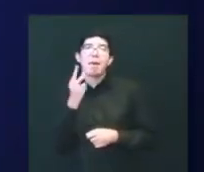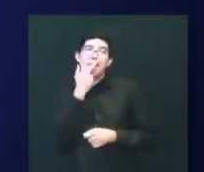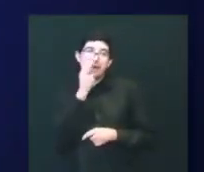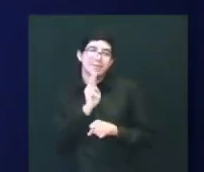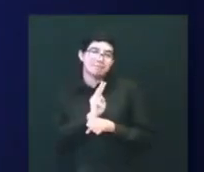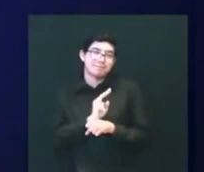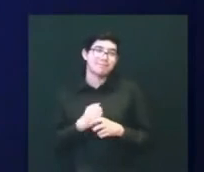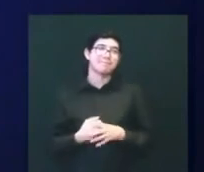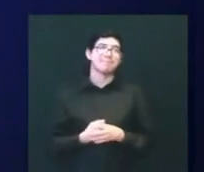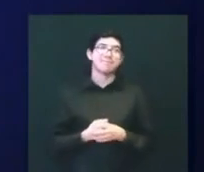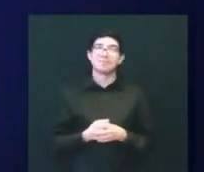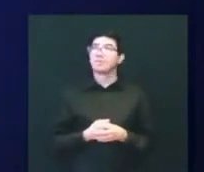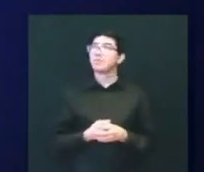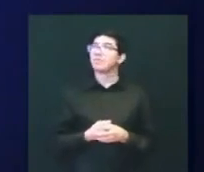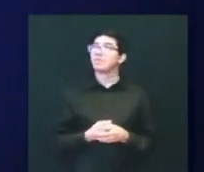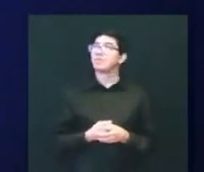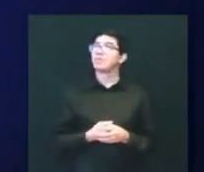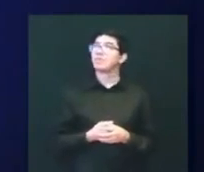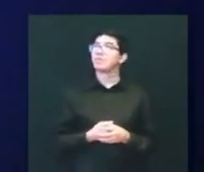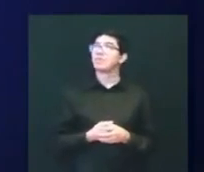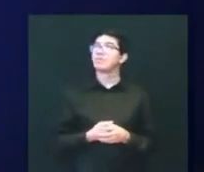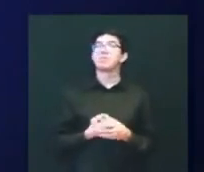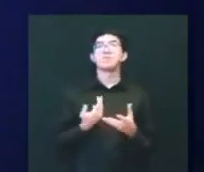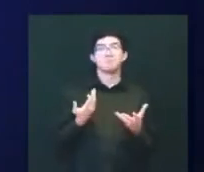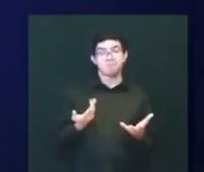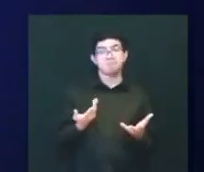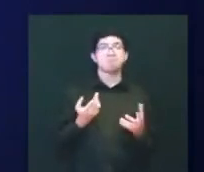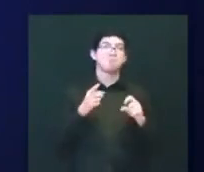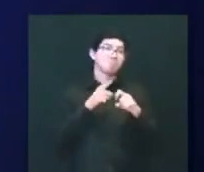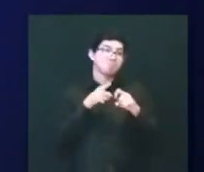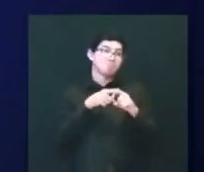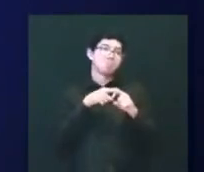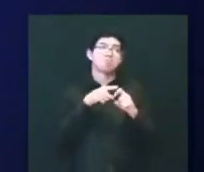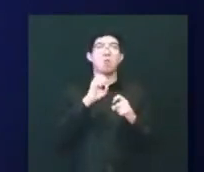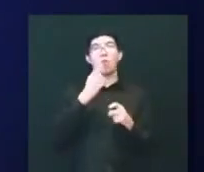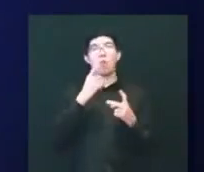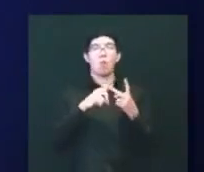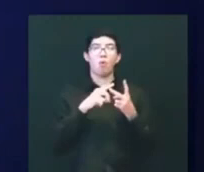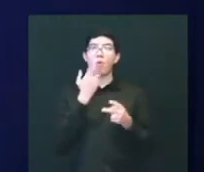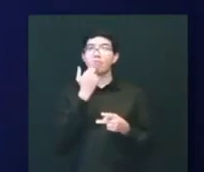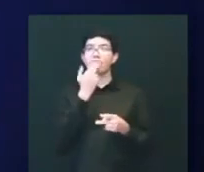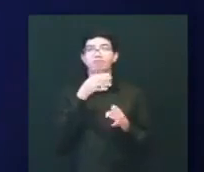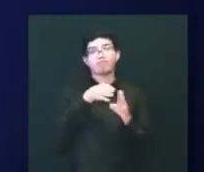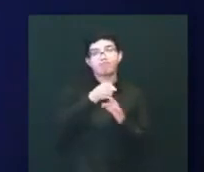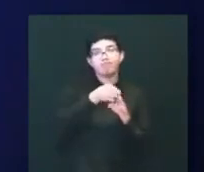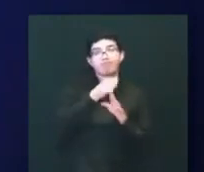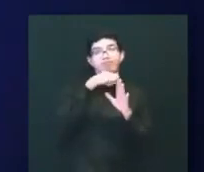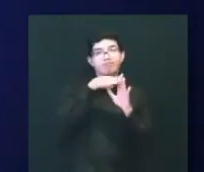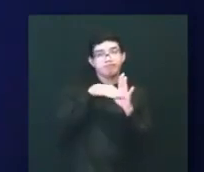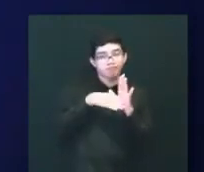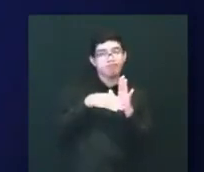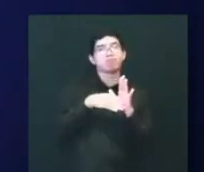dependendo de qual seja, né, precisa realmente ter sido indicação de um médico, ou então de um nutricionista, para poder ele te orientar o melhor suplemento. Mas